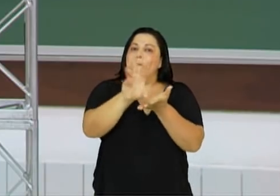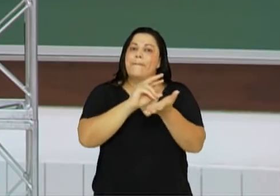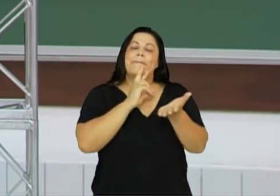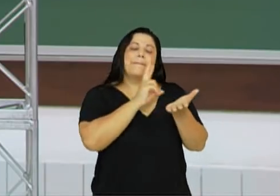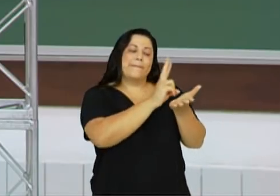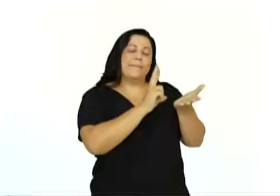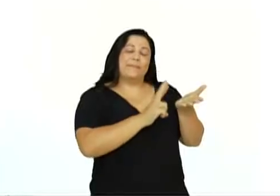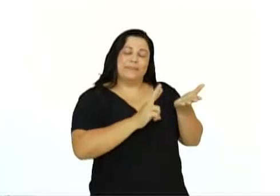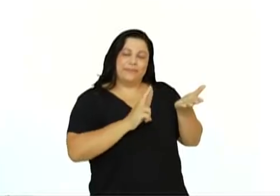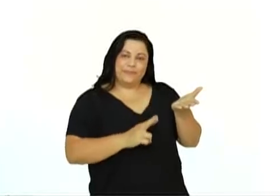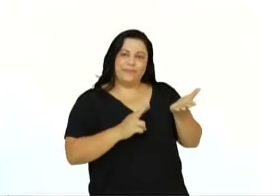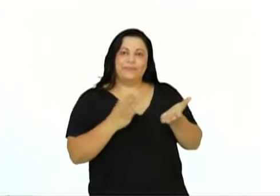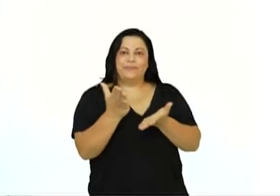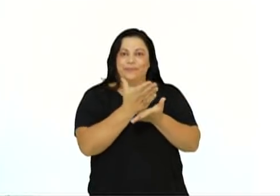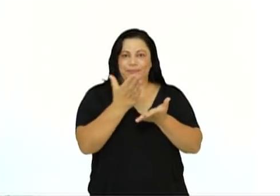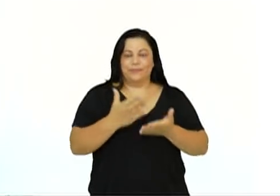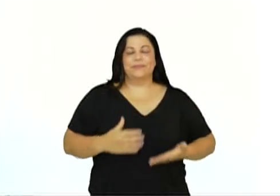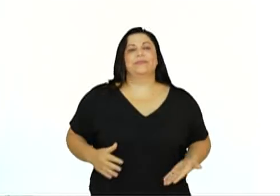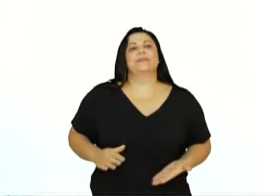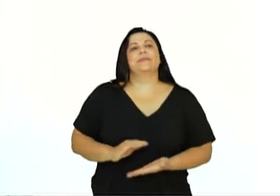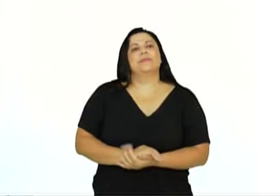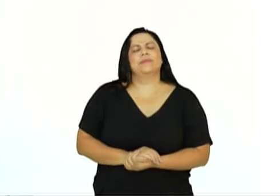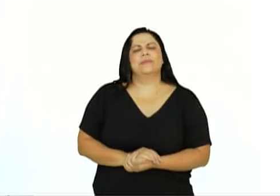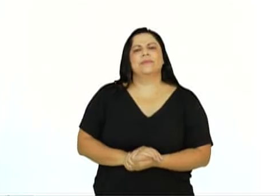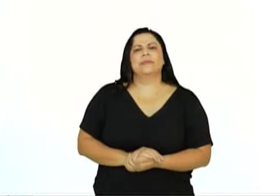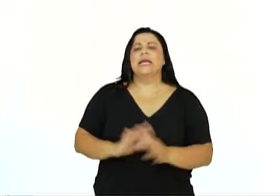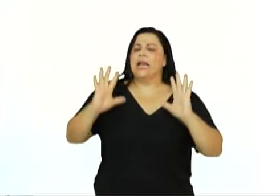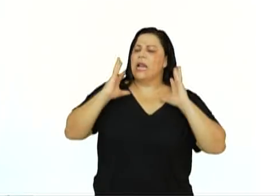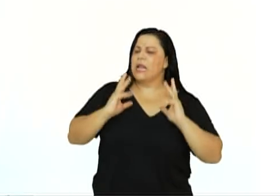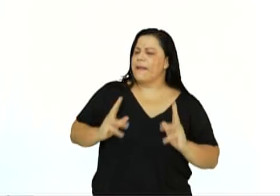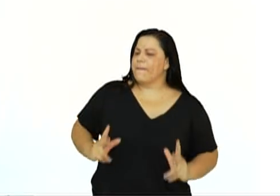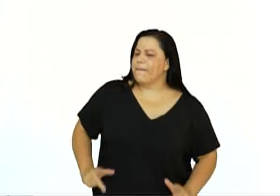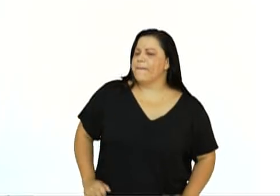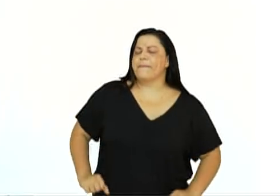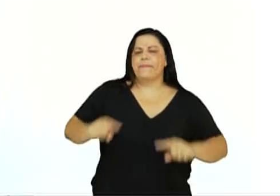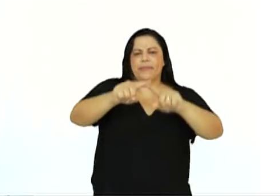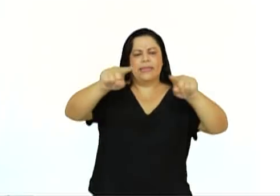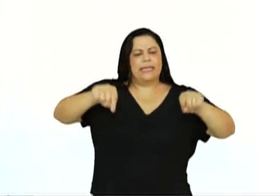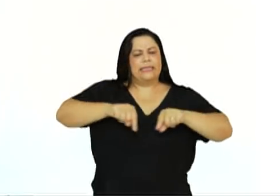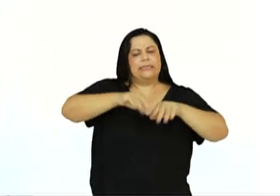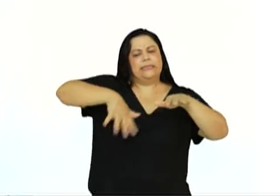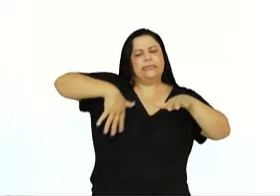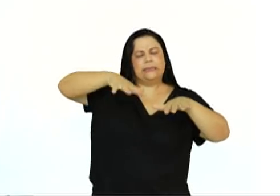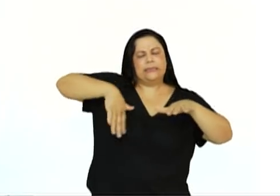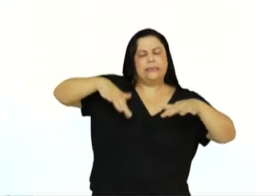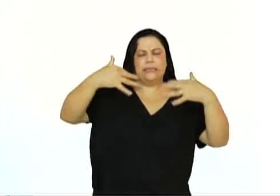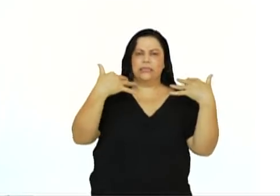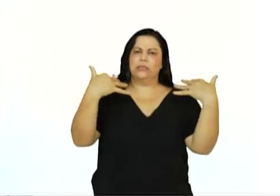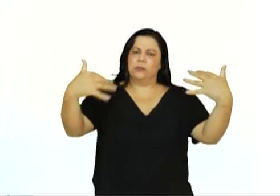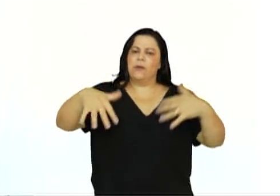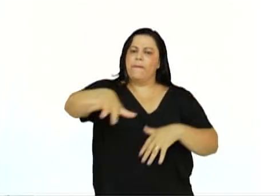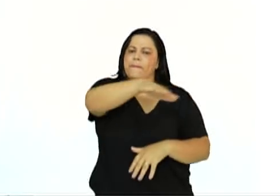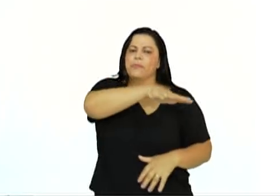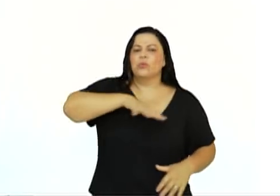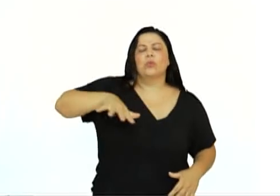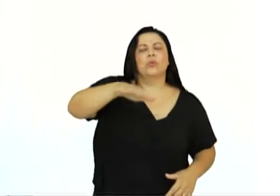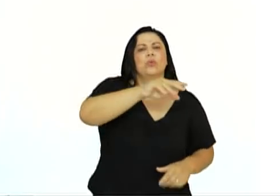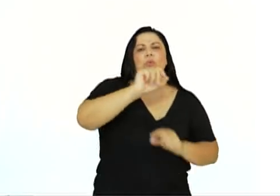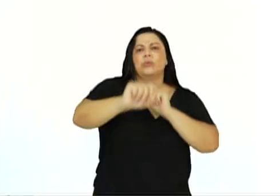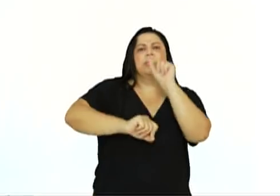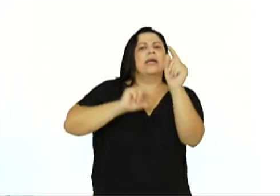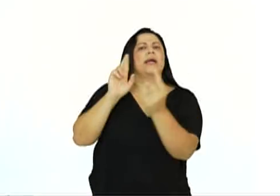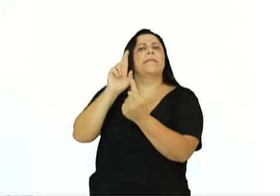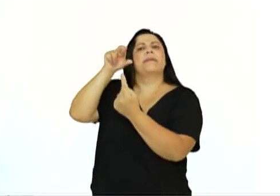no seu caderno. Além de questões de higiene, as piscinas públicas para banho e os termas poderiam